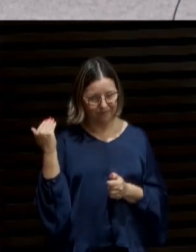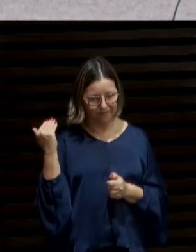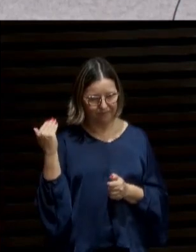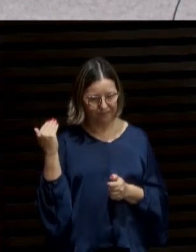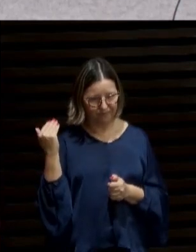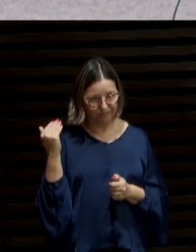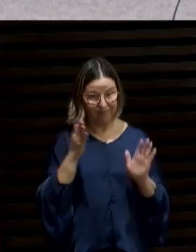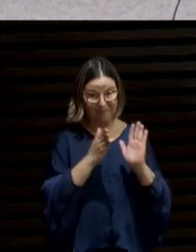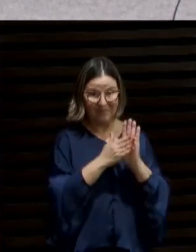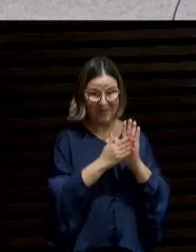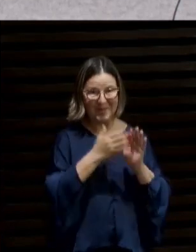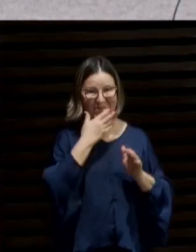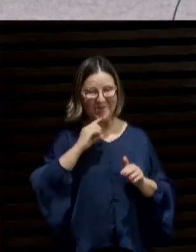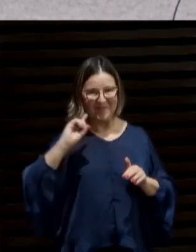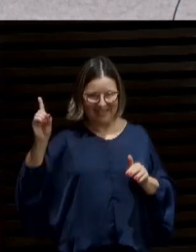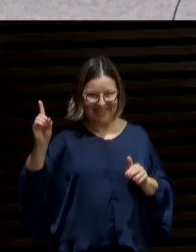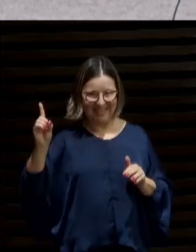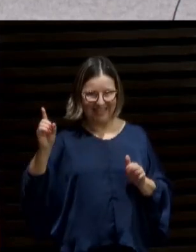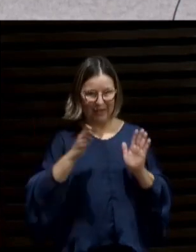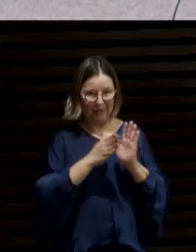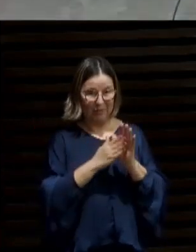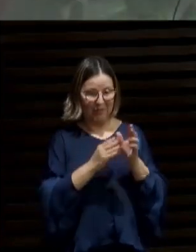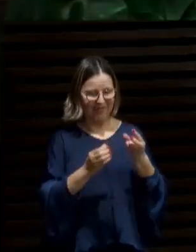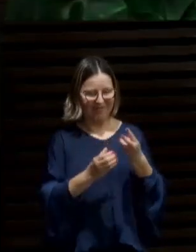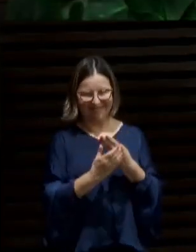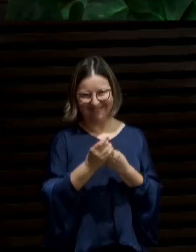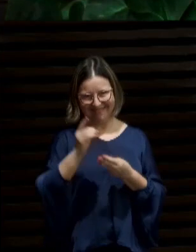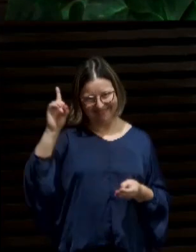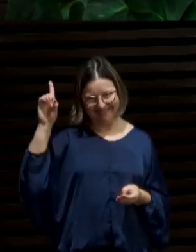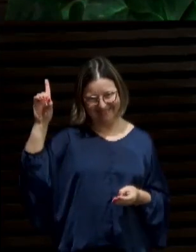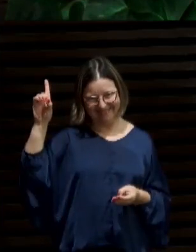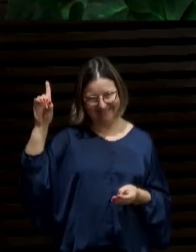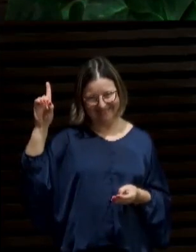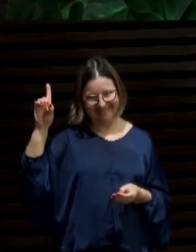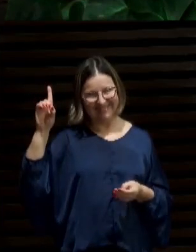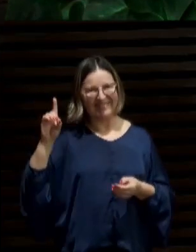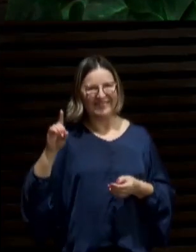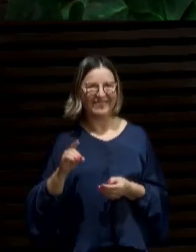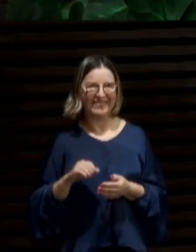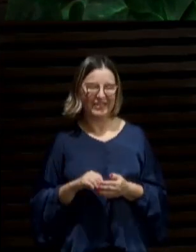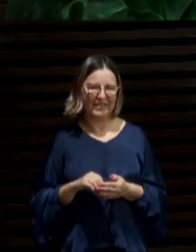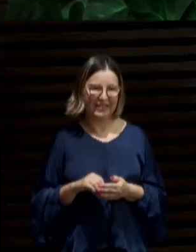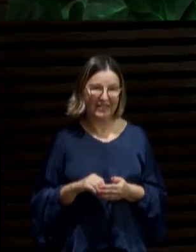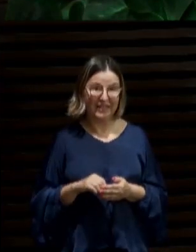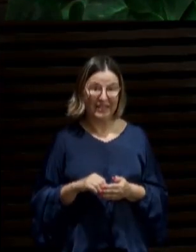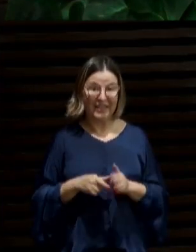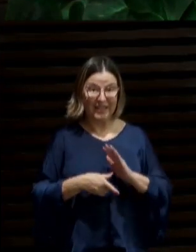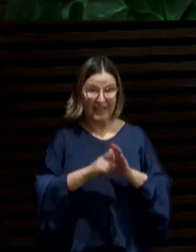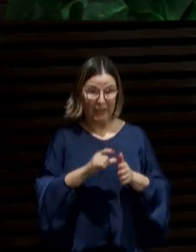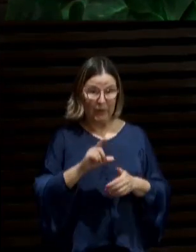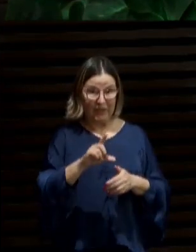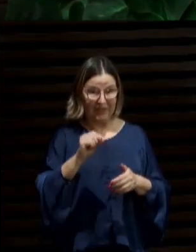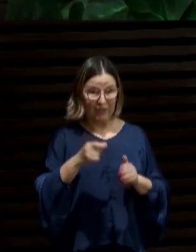do propósito do Pai, do propósito da Trindade, de algo que foi resolvido antes da